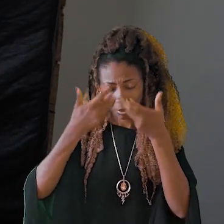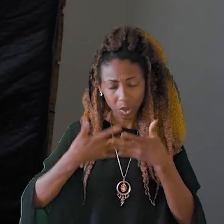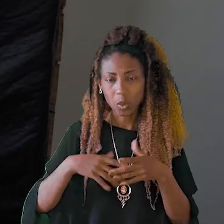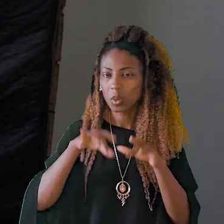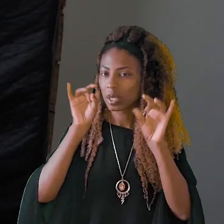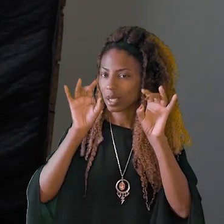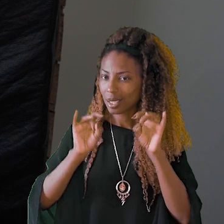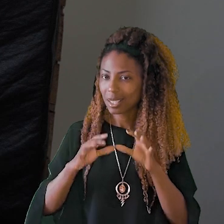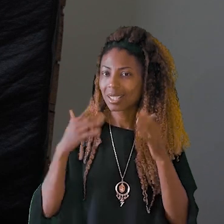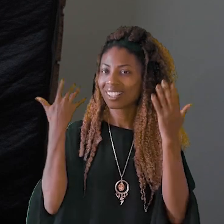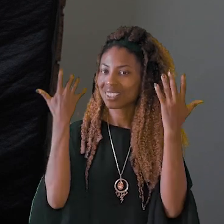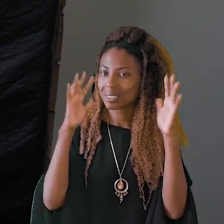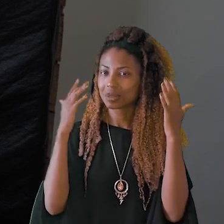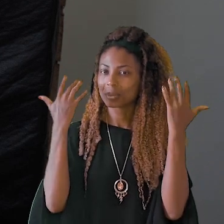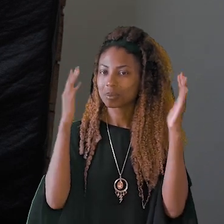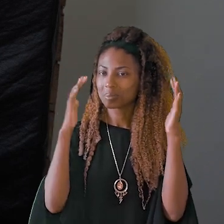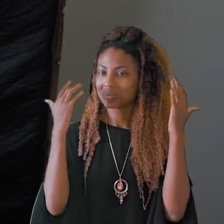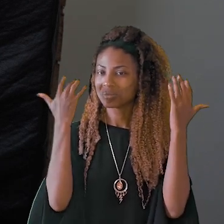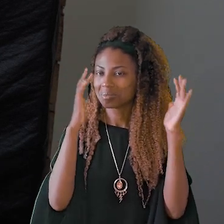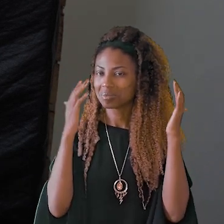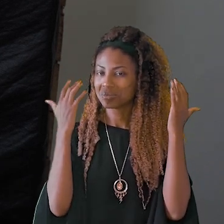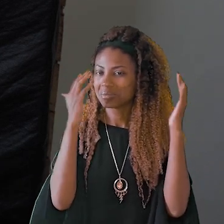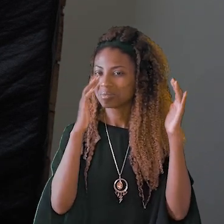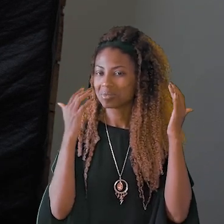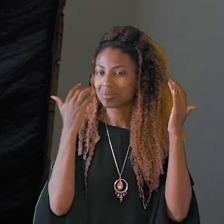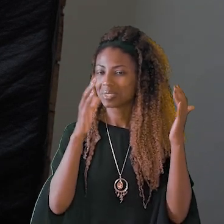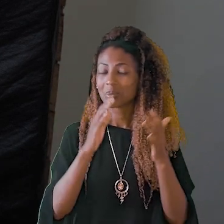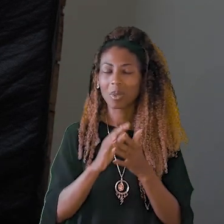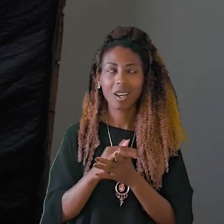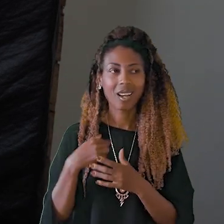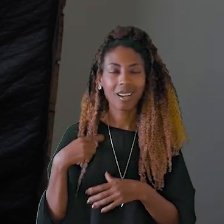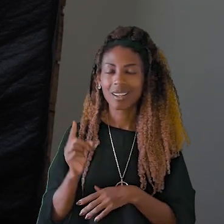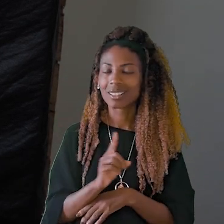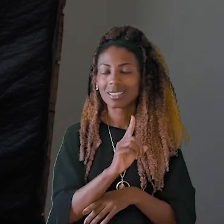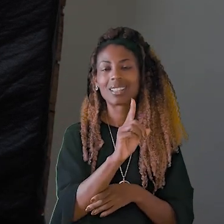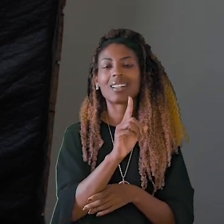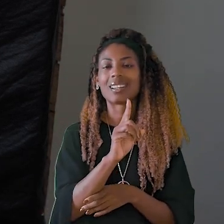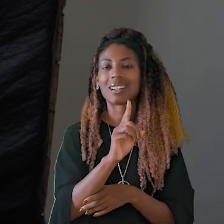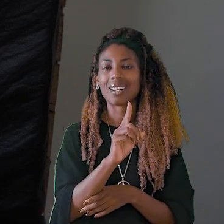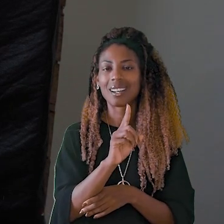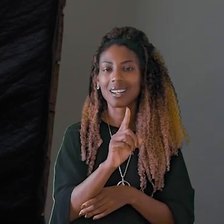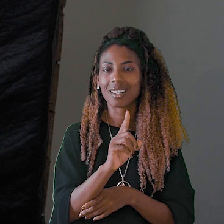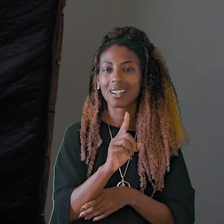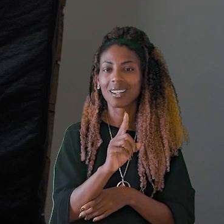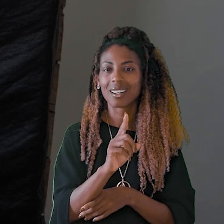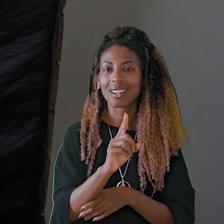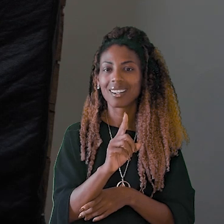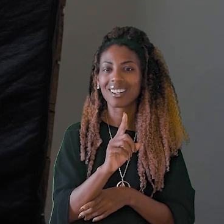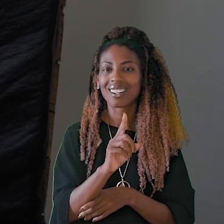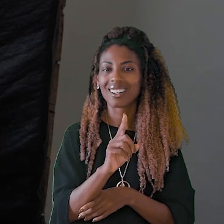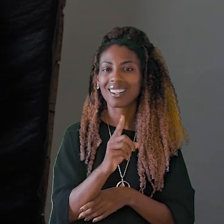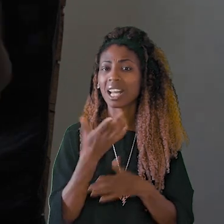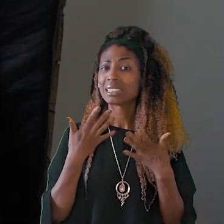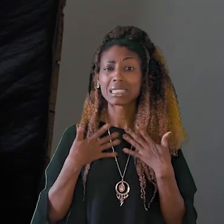queria muitos aplausos pra mim, Luna Monte. Quando ela falou isso, eu entrei. Engraçado que eu falo assim, tipo, você entrou